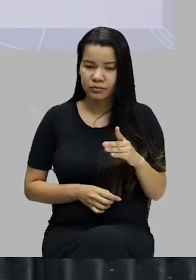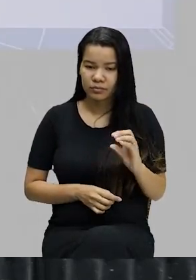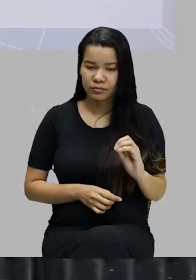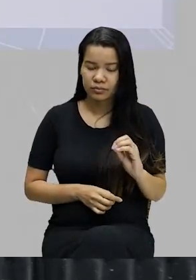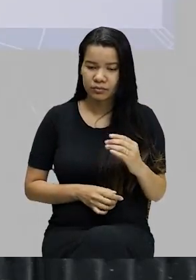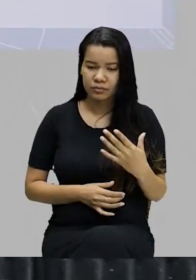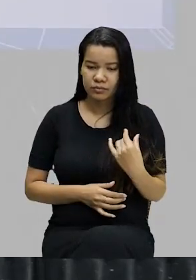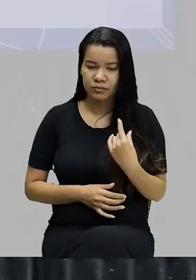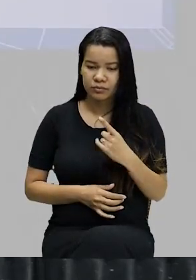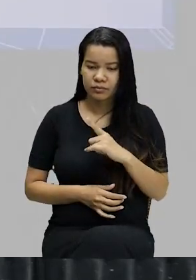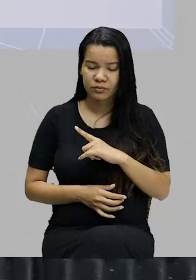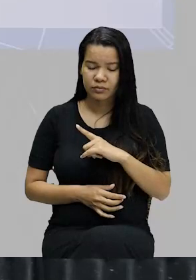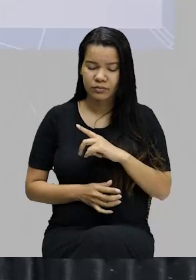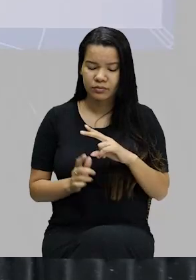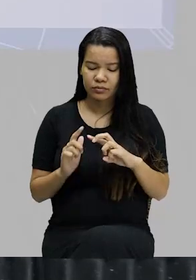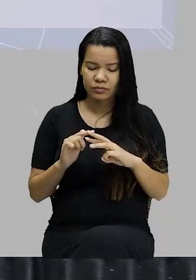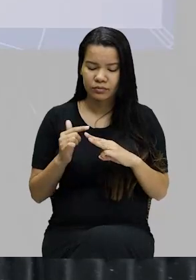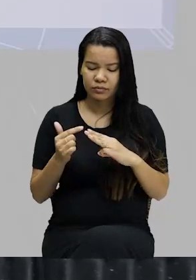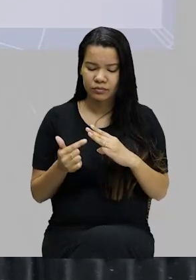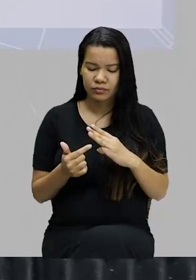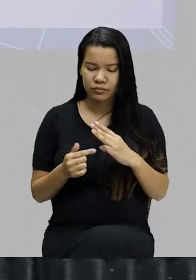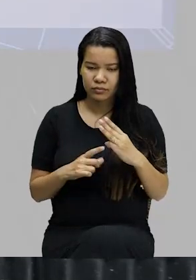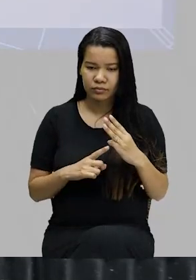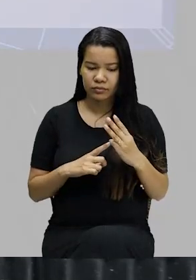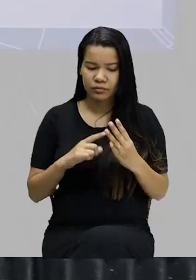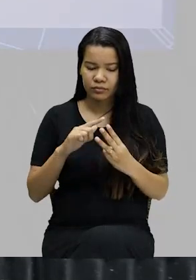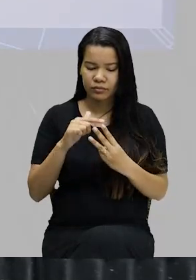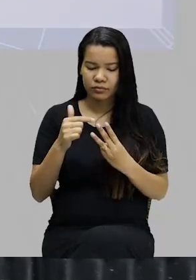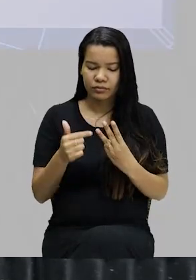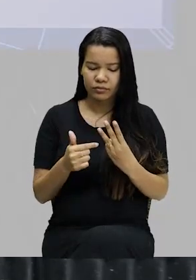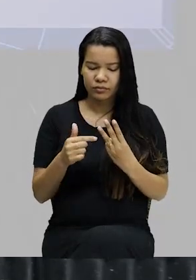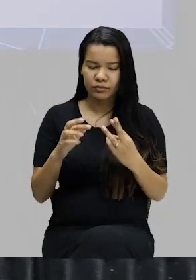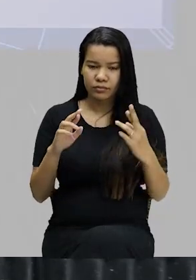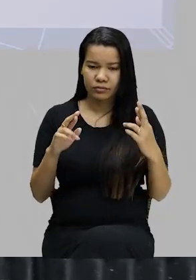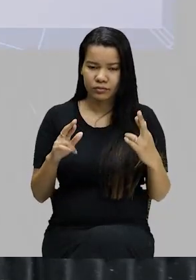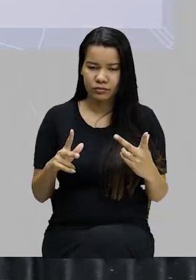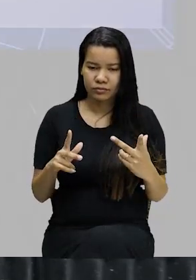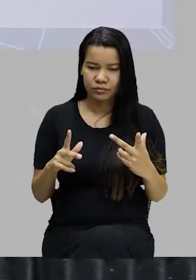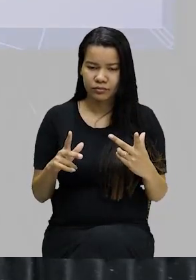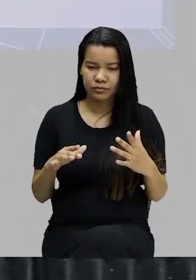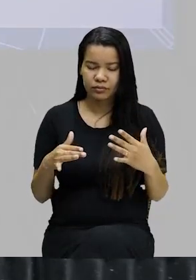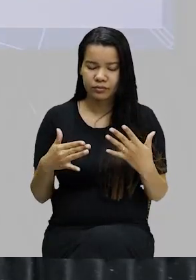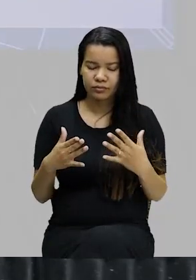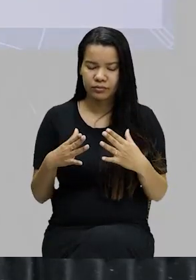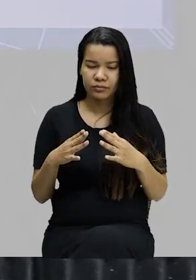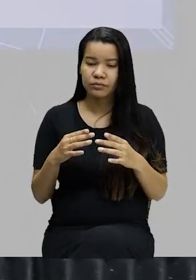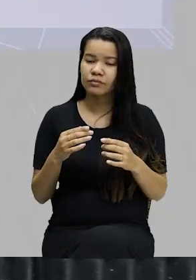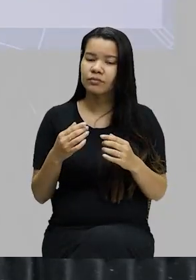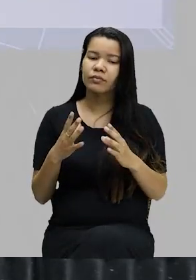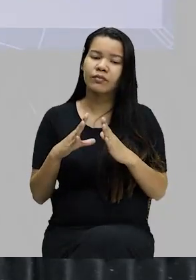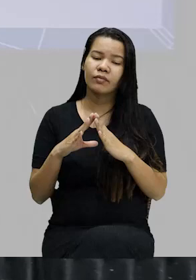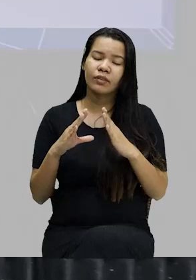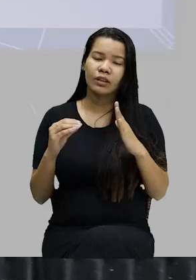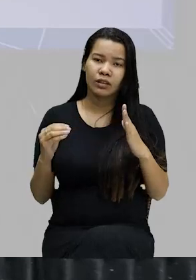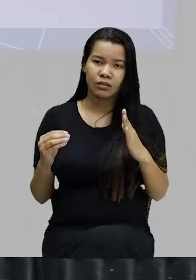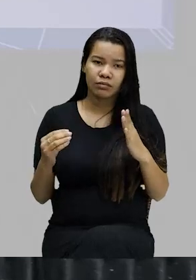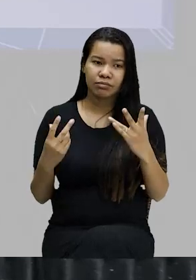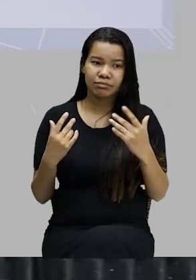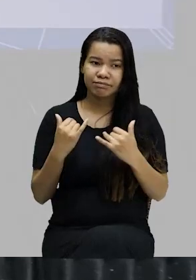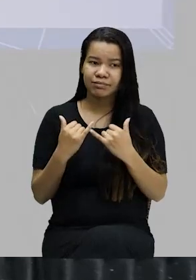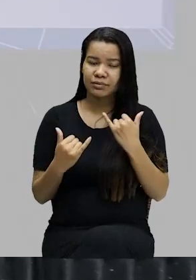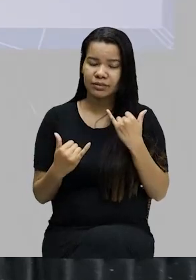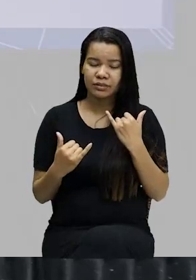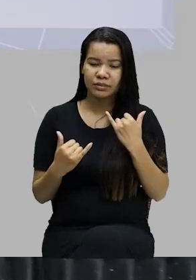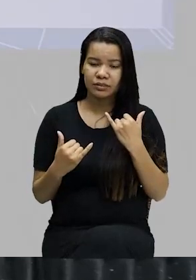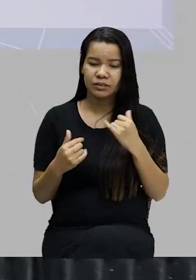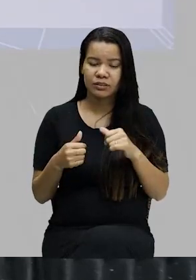Nós temos 3 recipientes contendo 3 gases diferentes. Mas qual é a semelhança? A semelhança é que eles estão